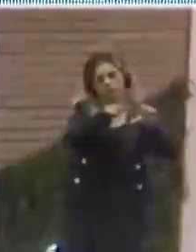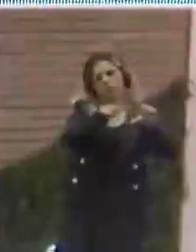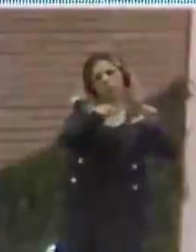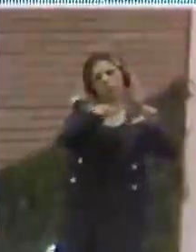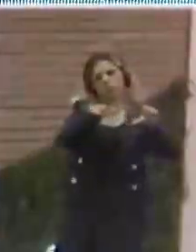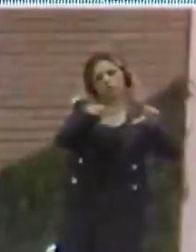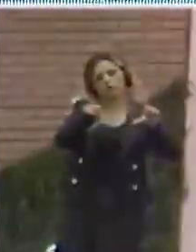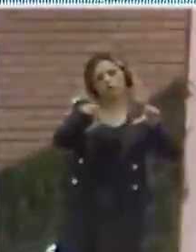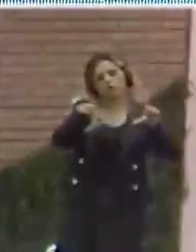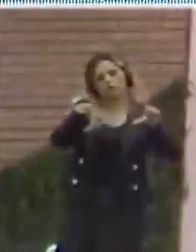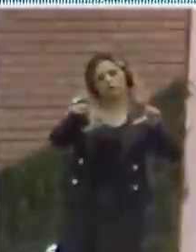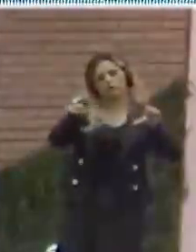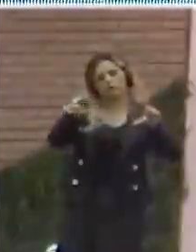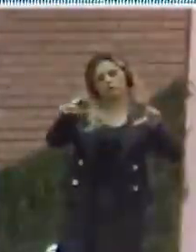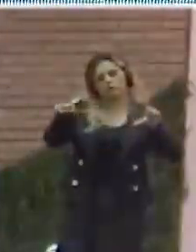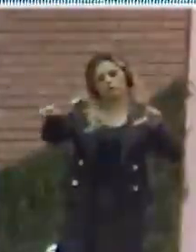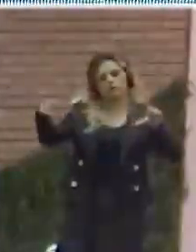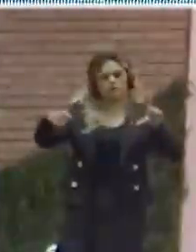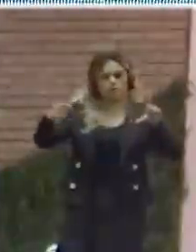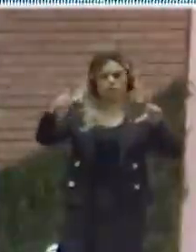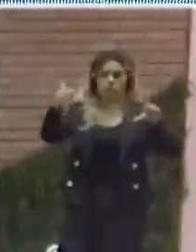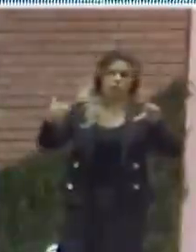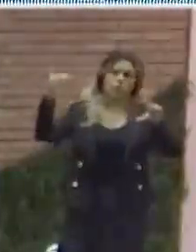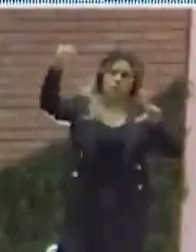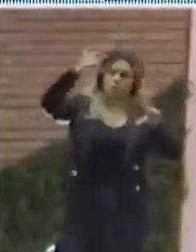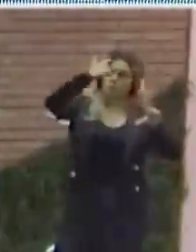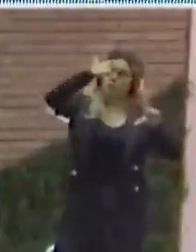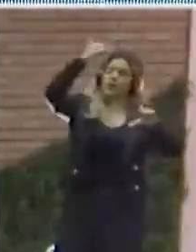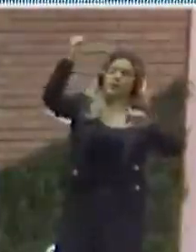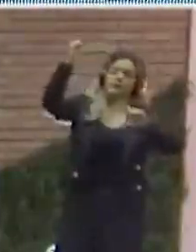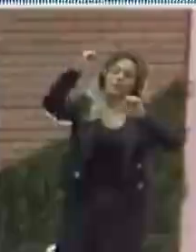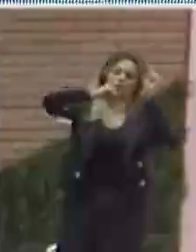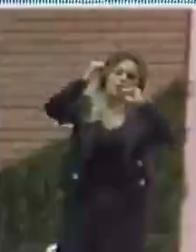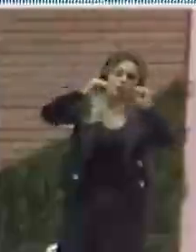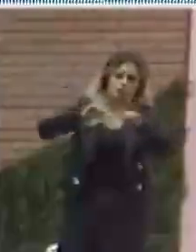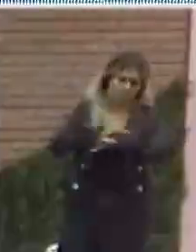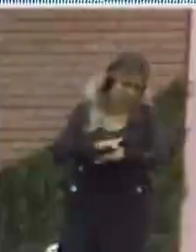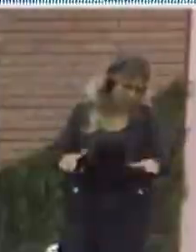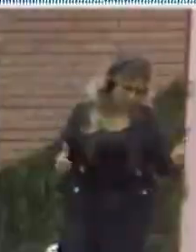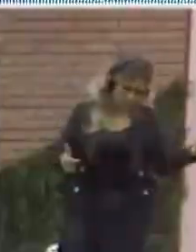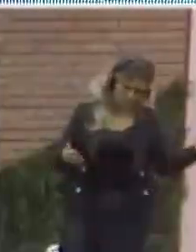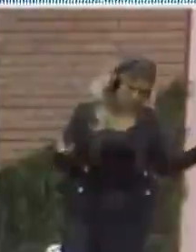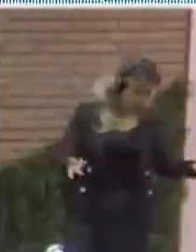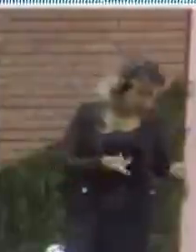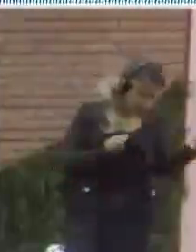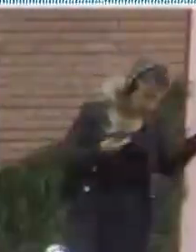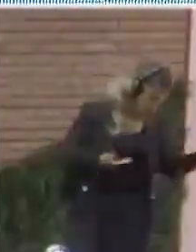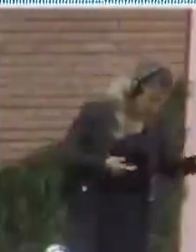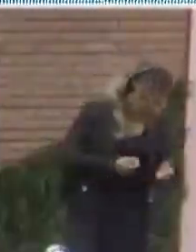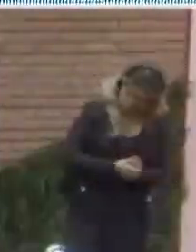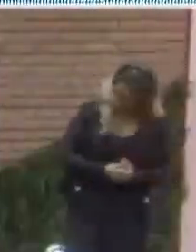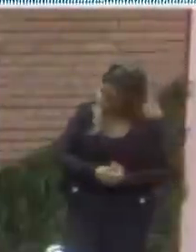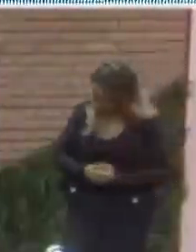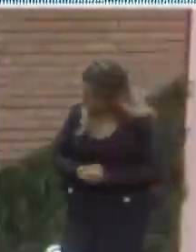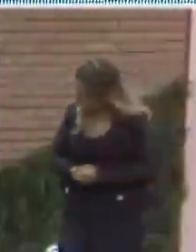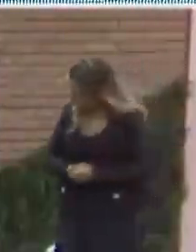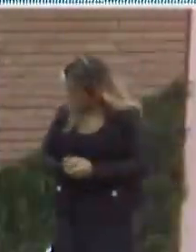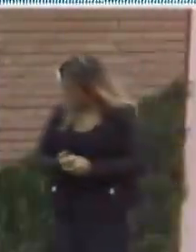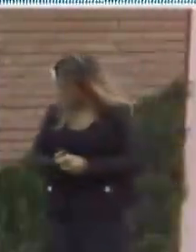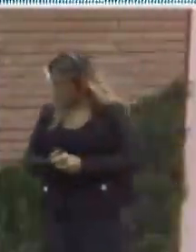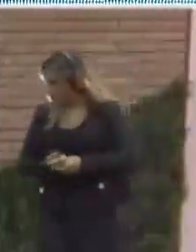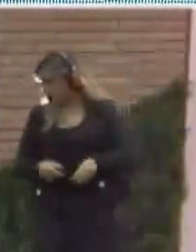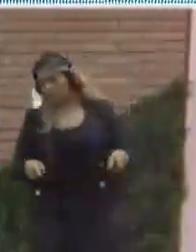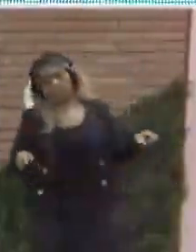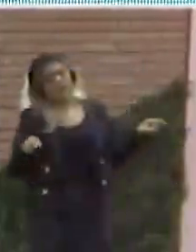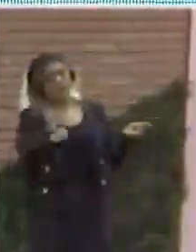construção civil, eu já tenho que ir para a indústria. Ponto. Vai ser muito interessante. Além de que